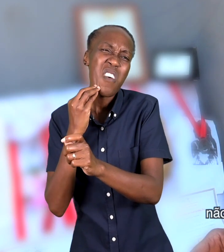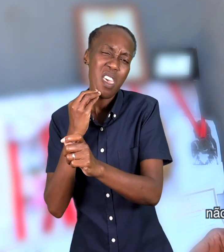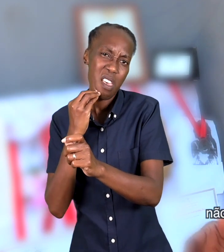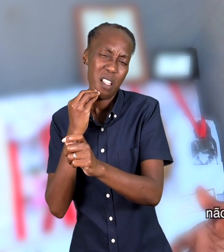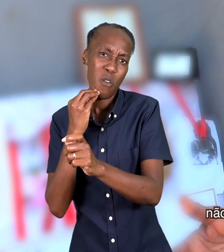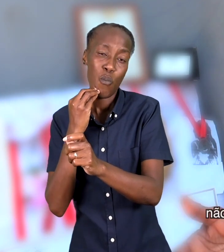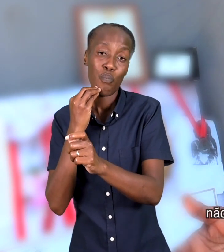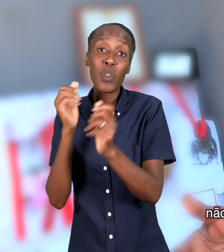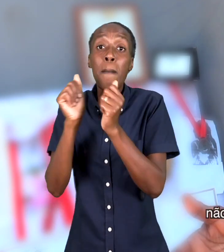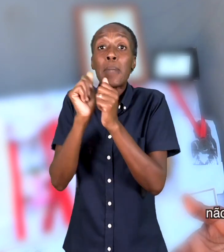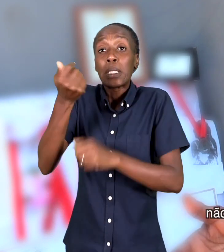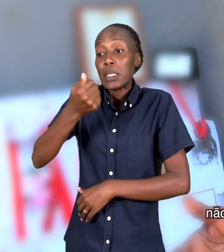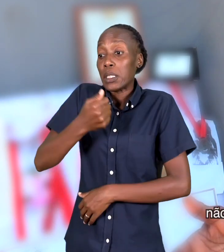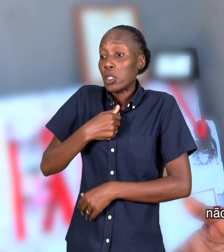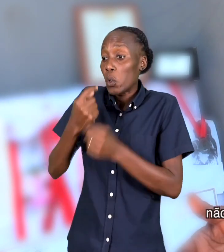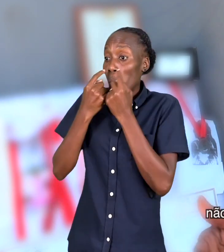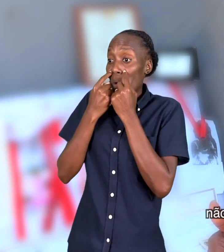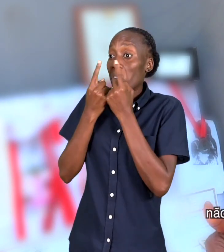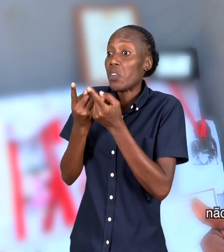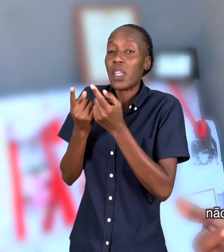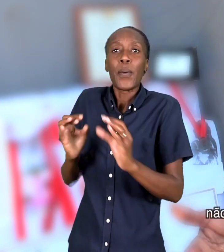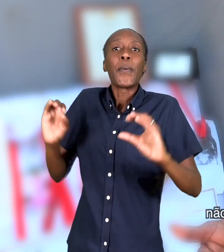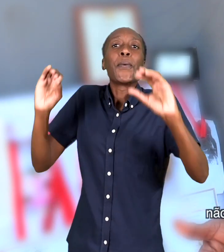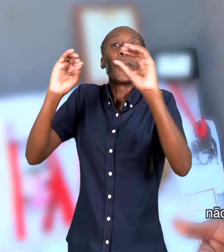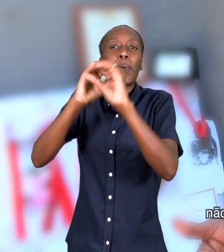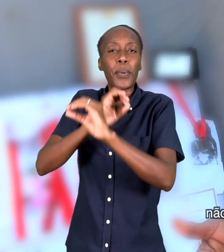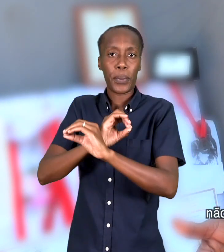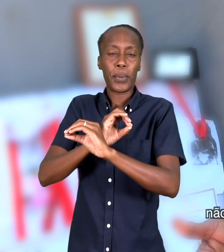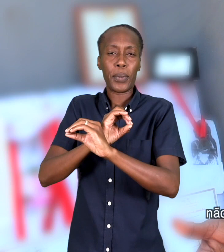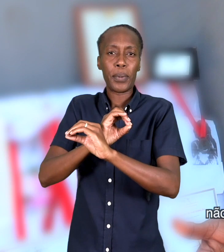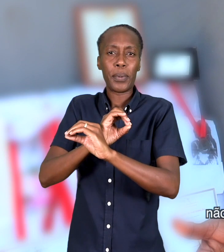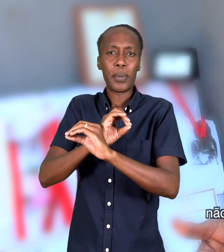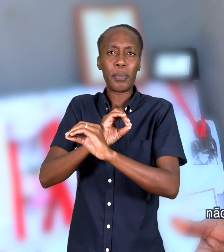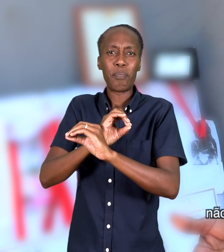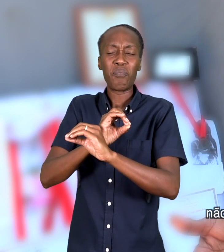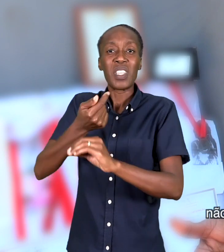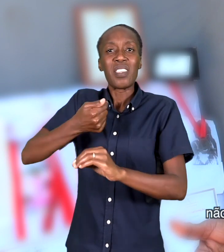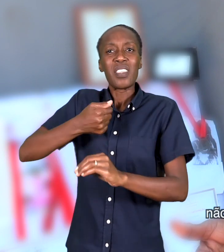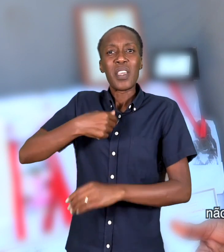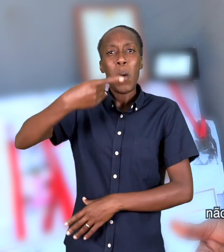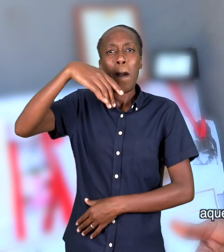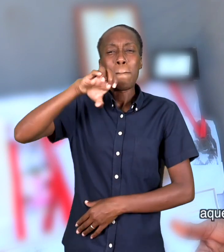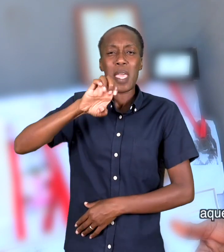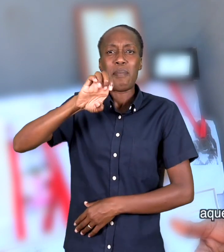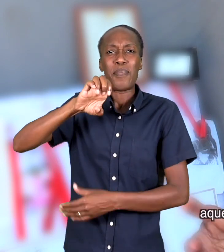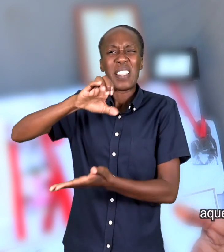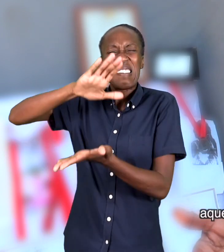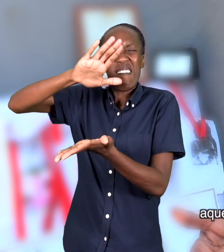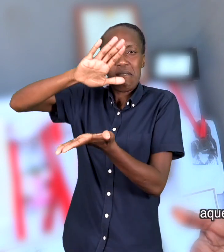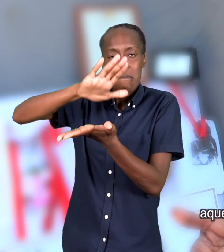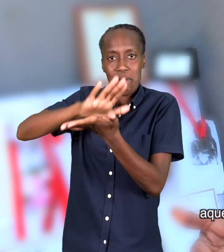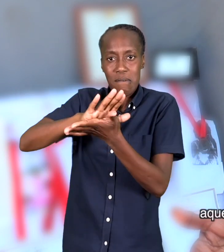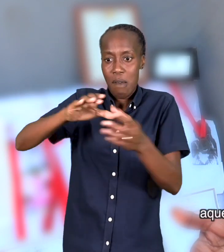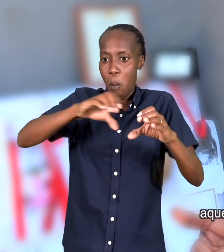Só que eu não me apercebi, fui pisar aquele